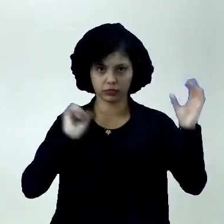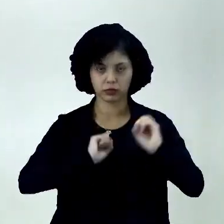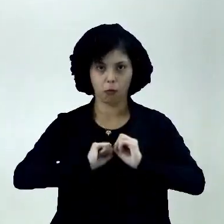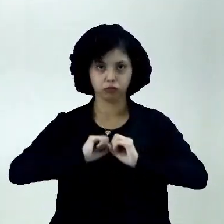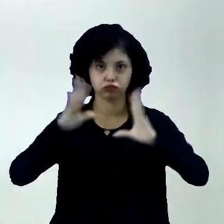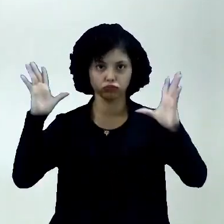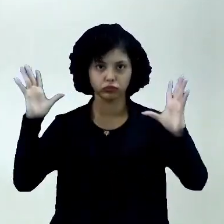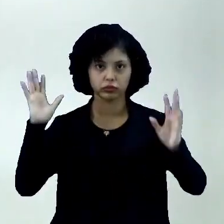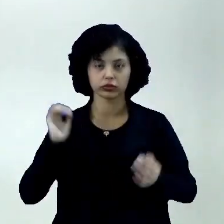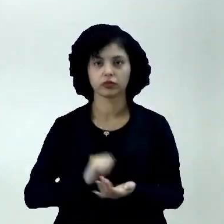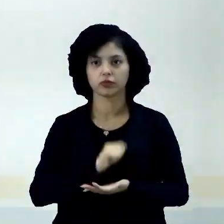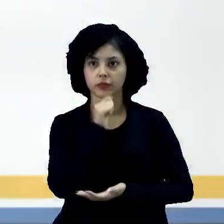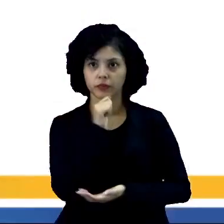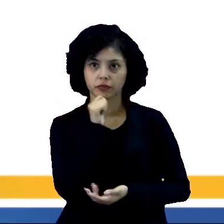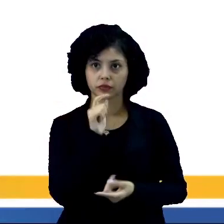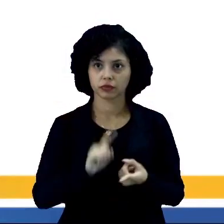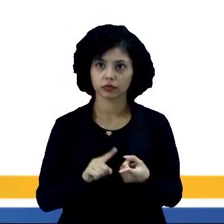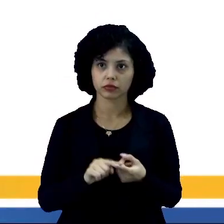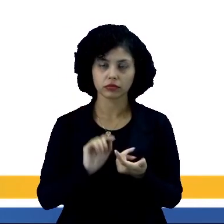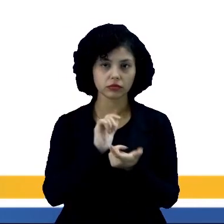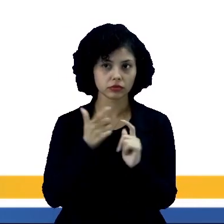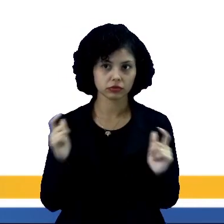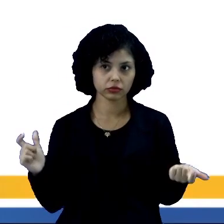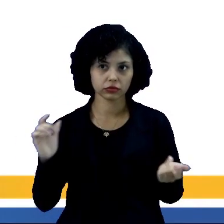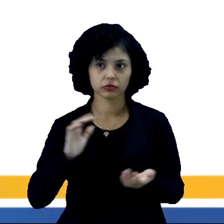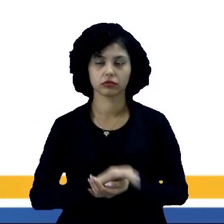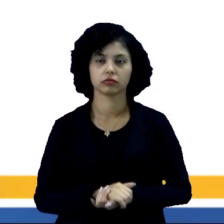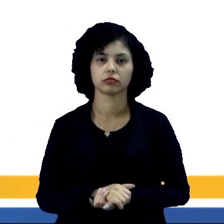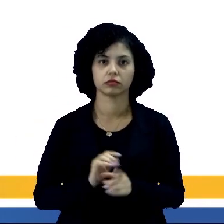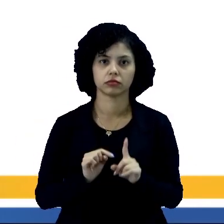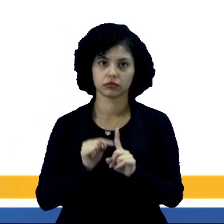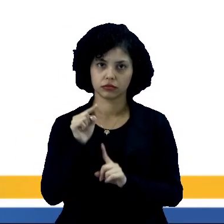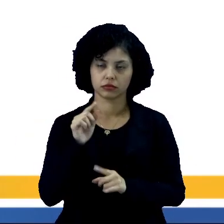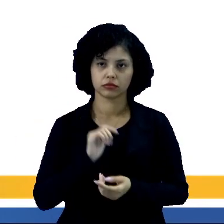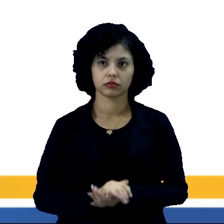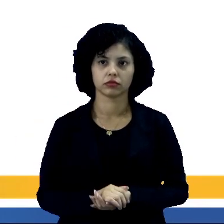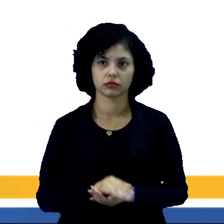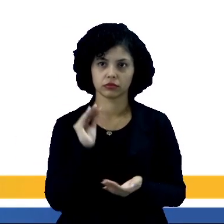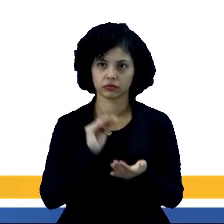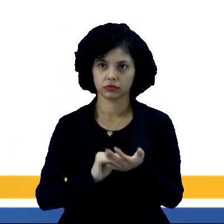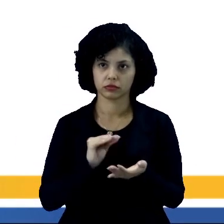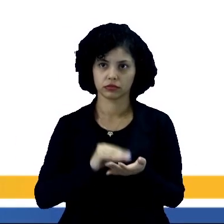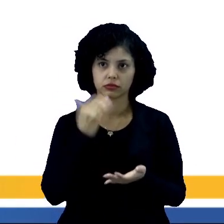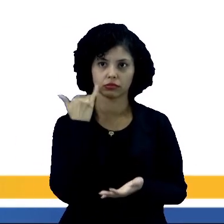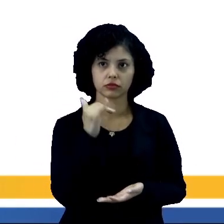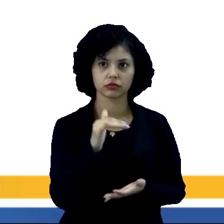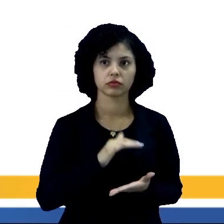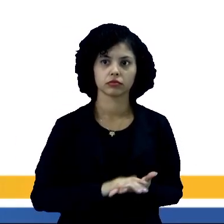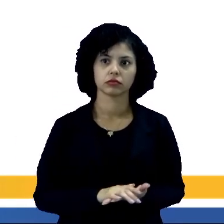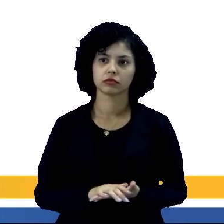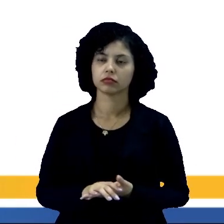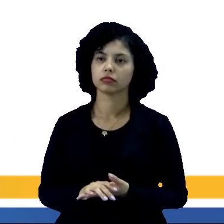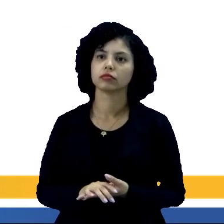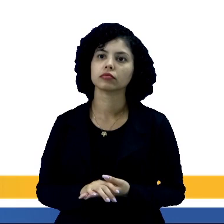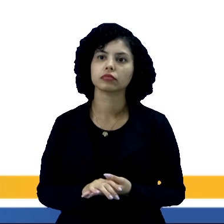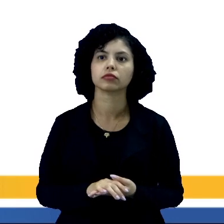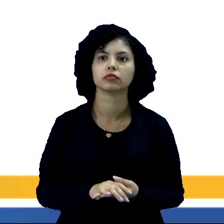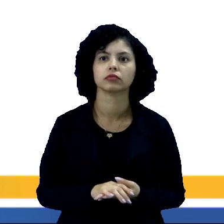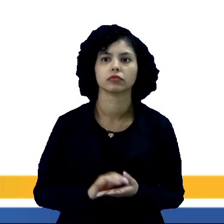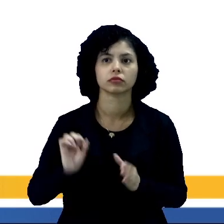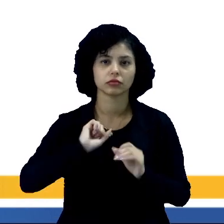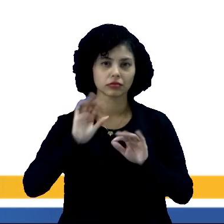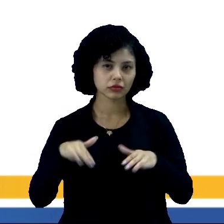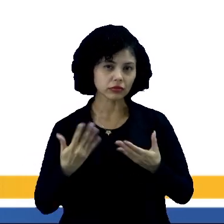E esse colapso é justamente por conta do aumento de temperatura em virtude da falta de energia. E aí, quais são